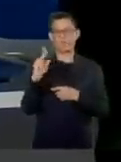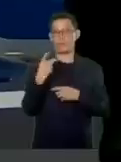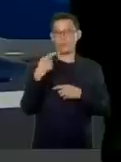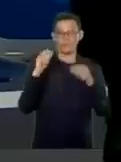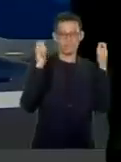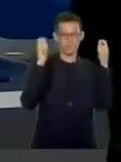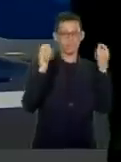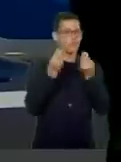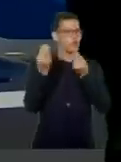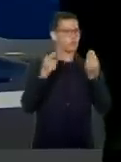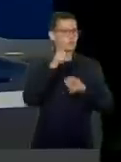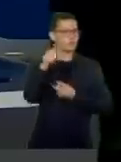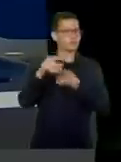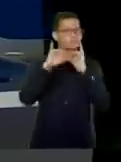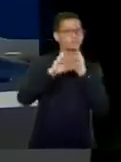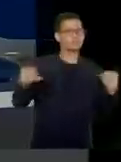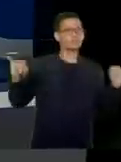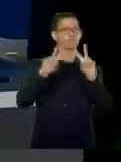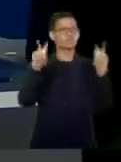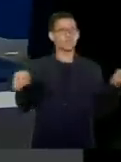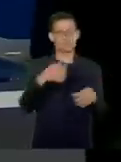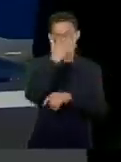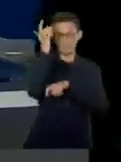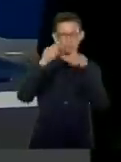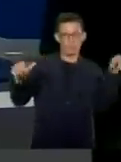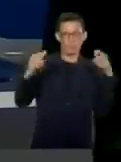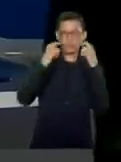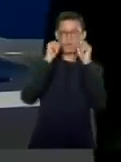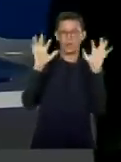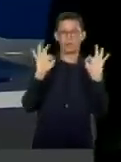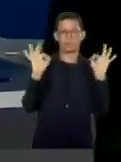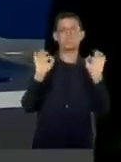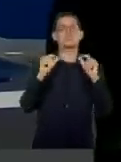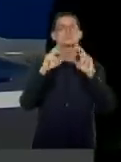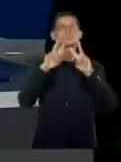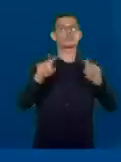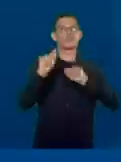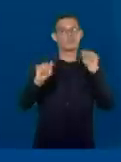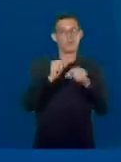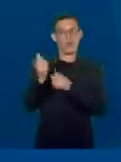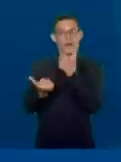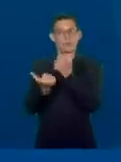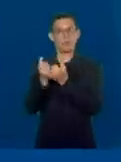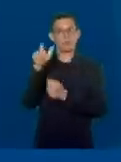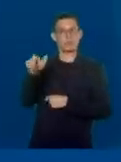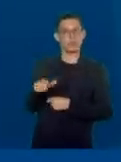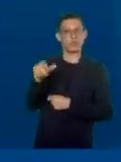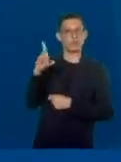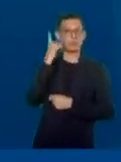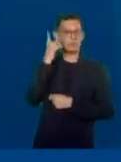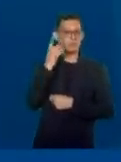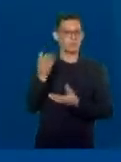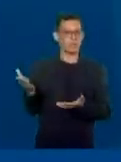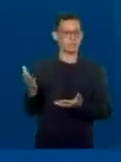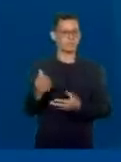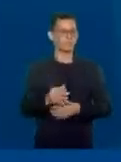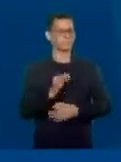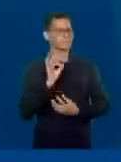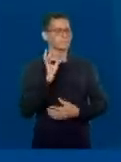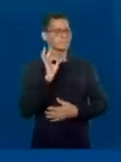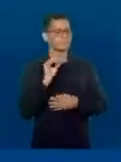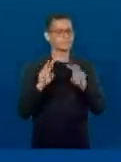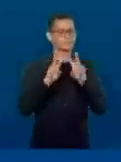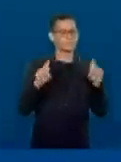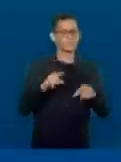eleitor que insiste em apoiar atitudes como a do ex-deputado? Olha, então, logo tomei conhecimento,